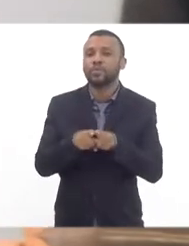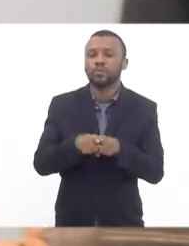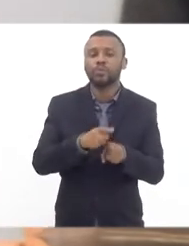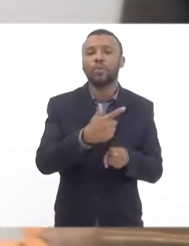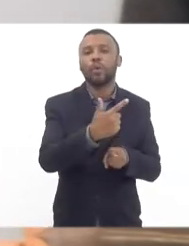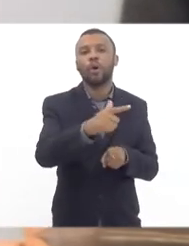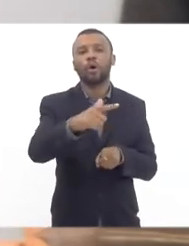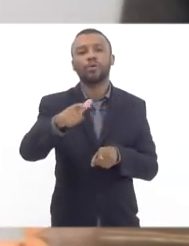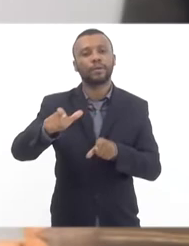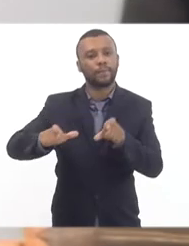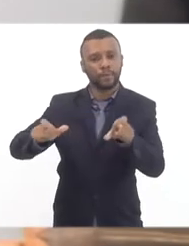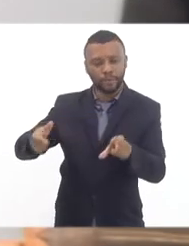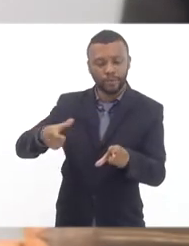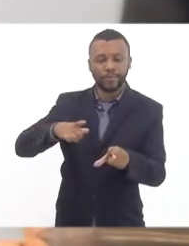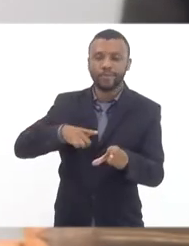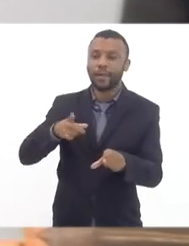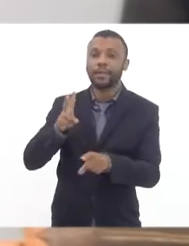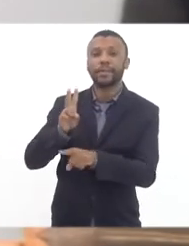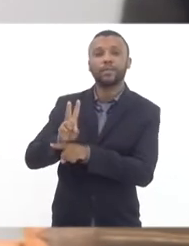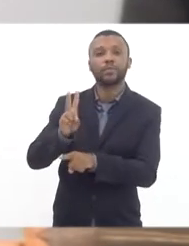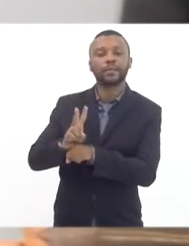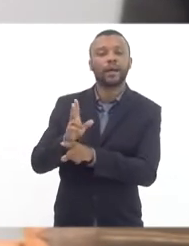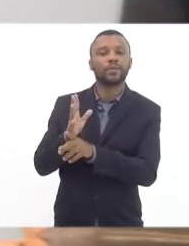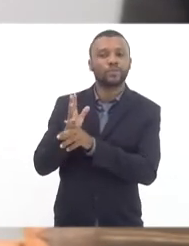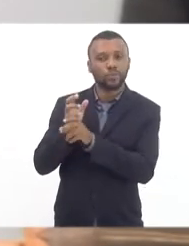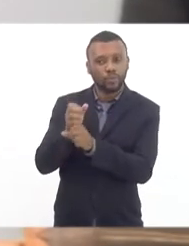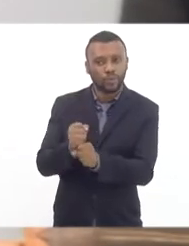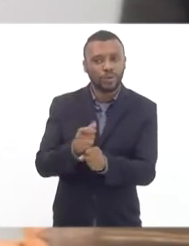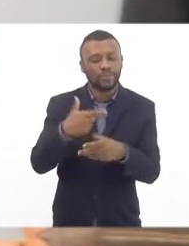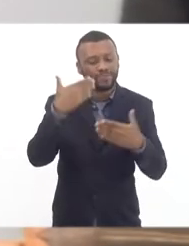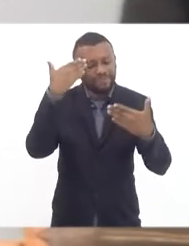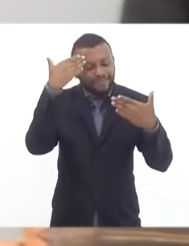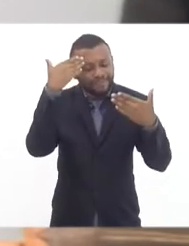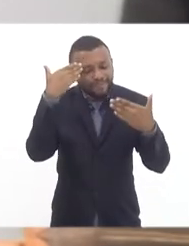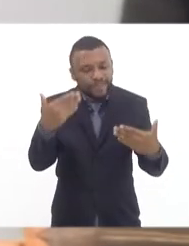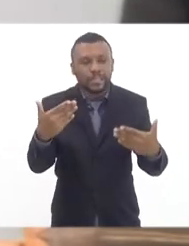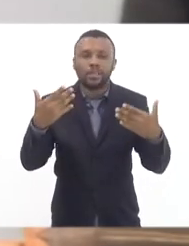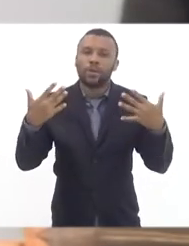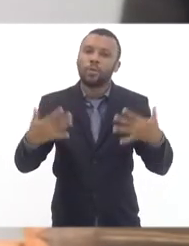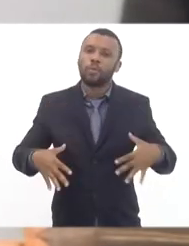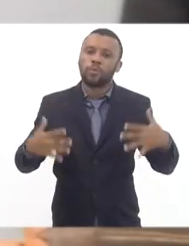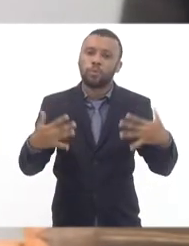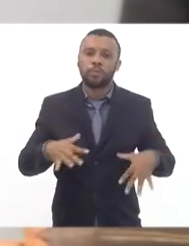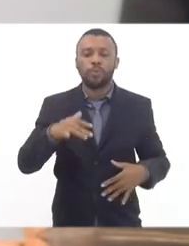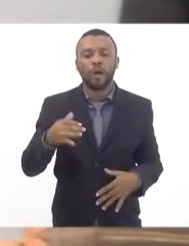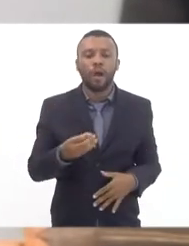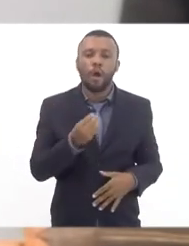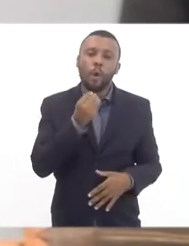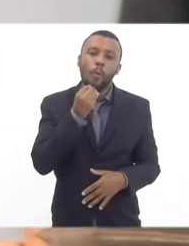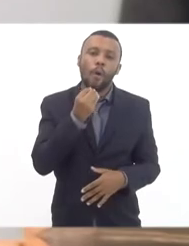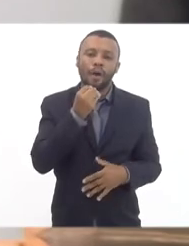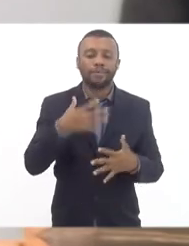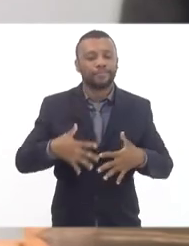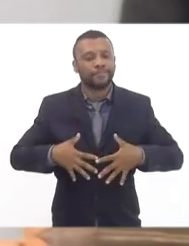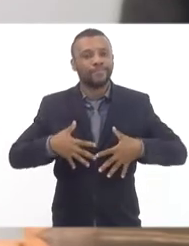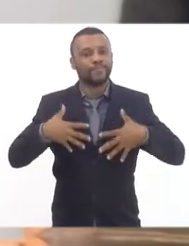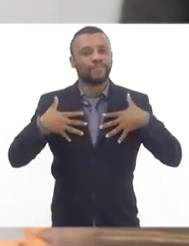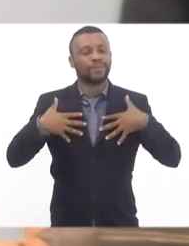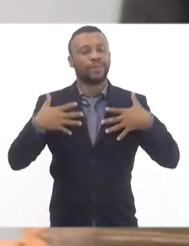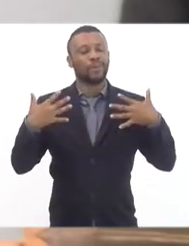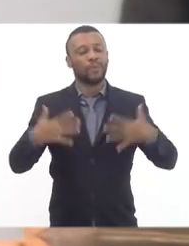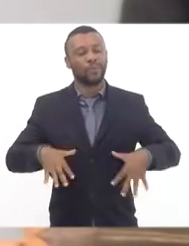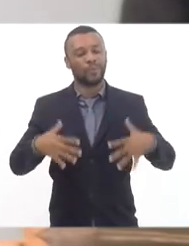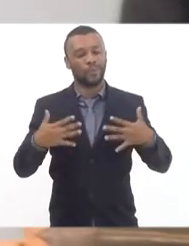tantas, mantiveram esse cuidado com a memória. Eu agradeço muito a oportunidade, foi uma satisfação muito querida, né,